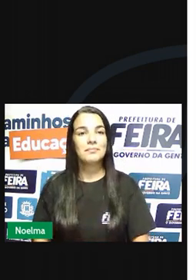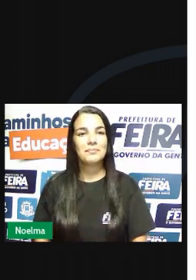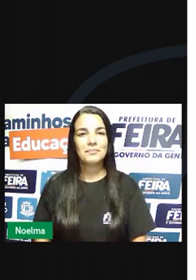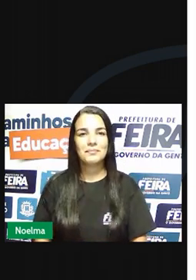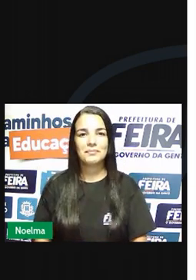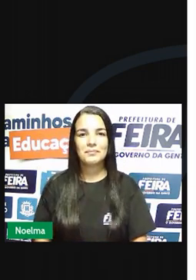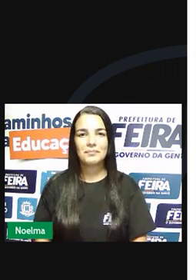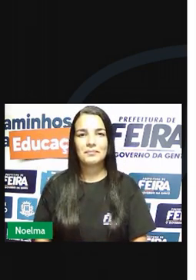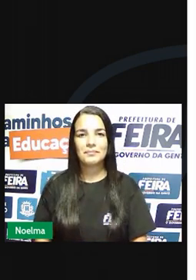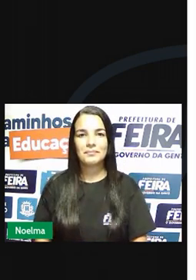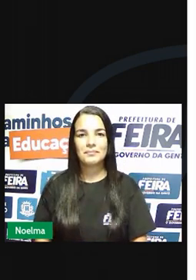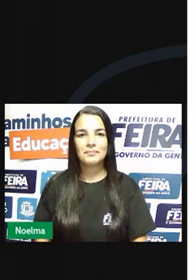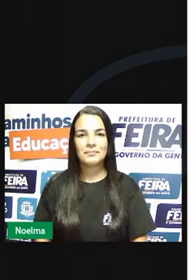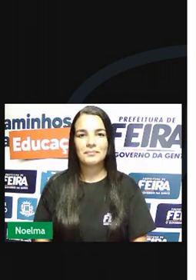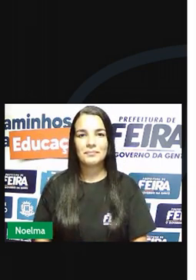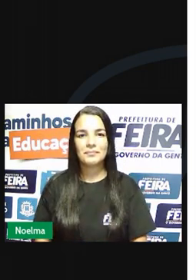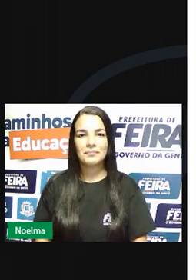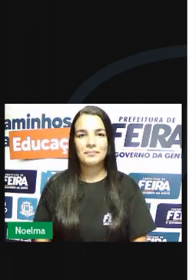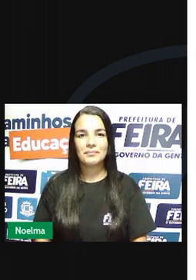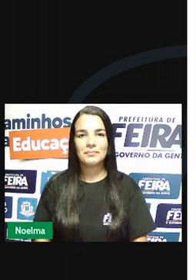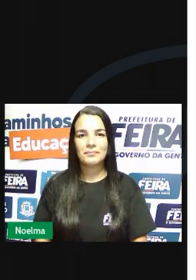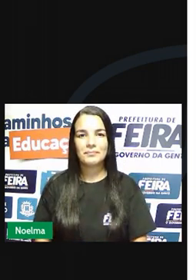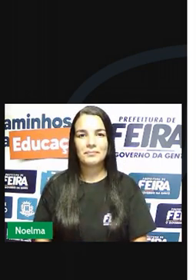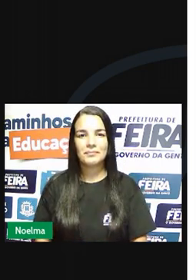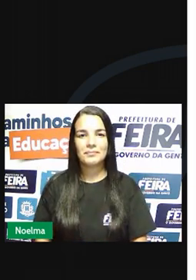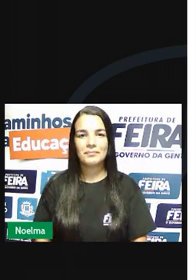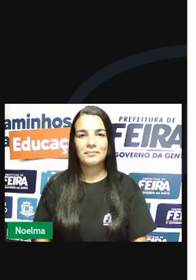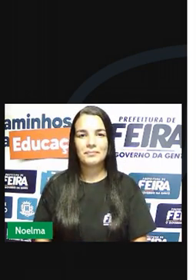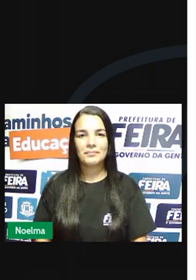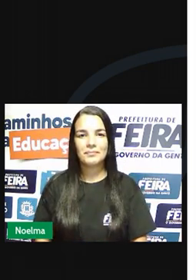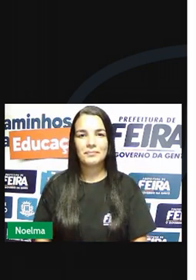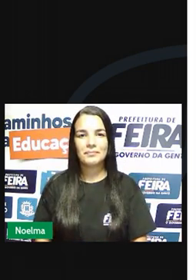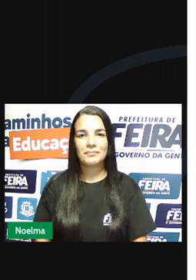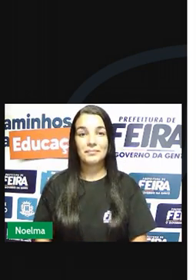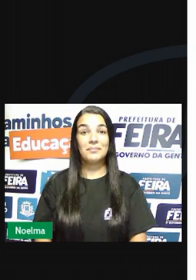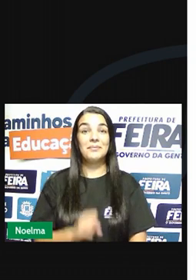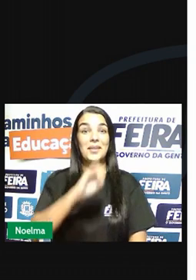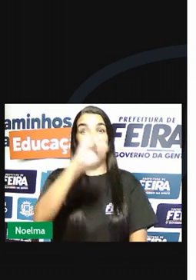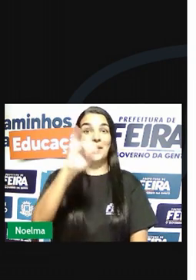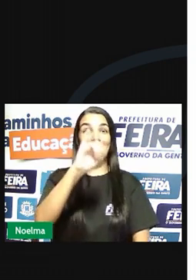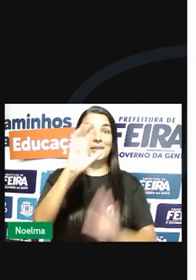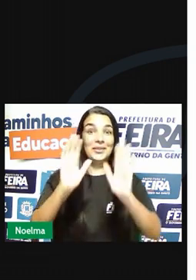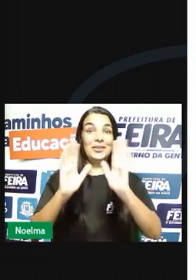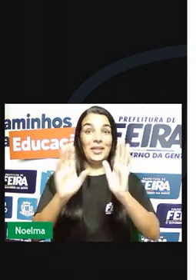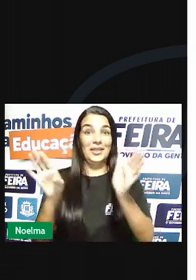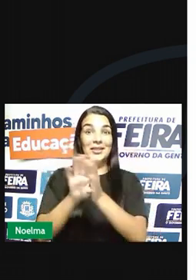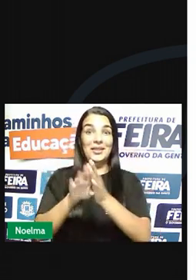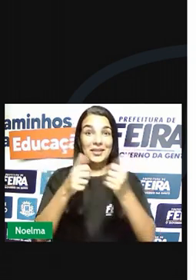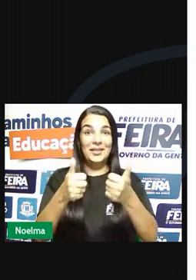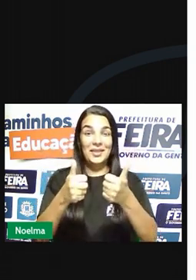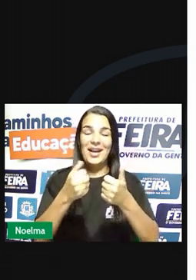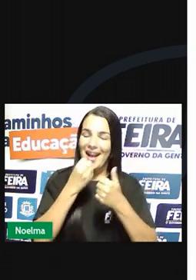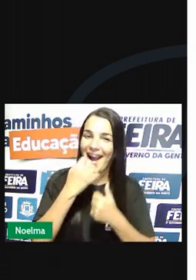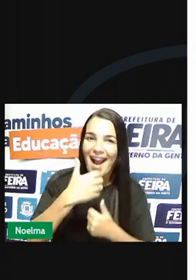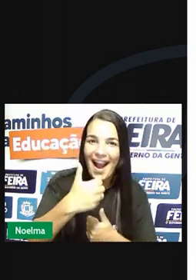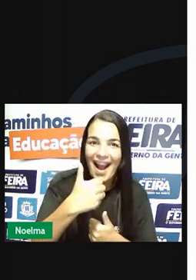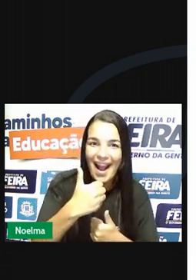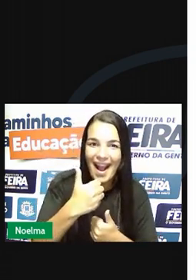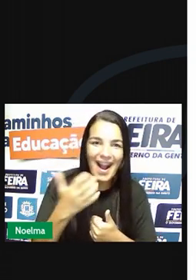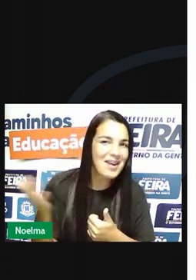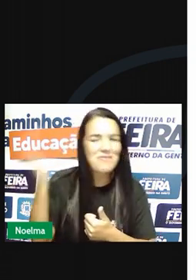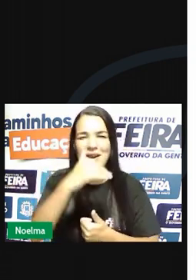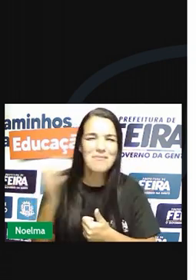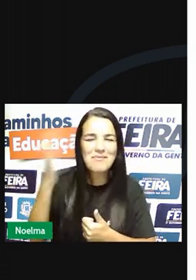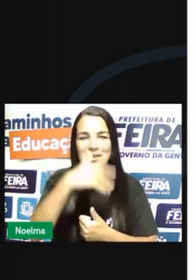gente. Gente, vamos gravar, cara. Legal, gravar divertido isso. Ô, pessoal, já tô aí? Beleza? Tudo bem? Aê, moçada, vamos